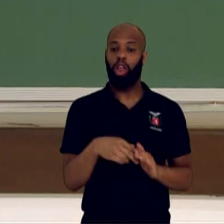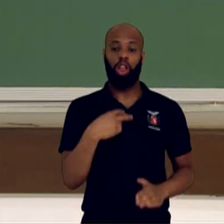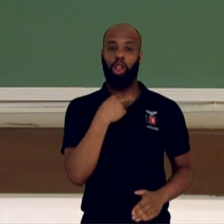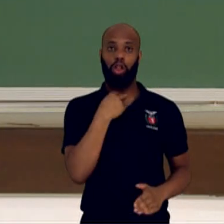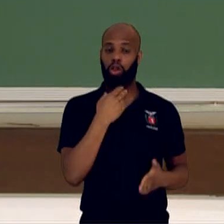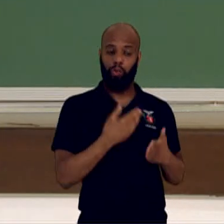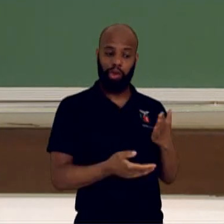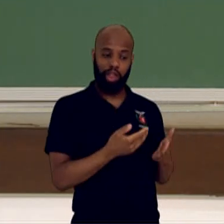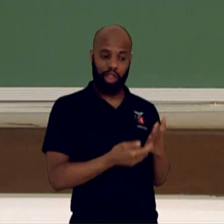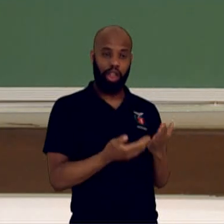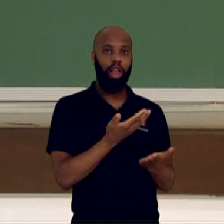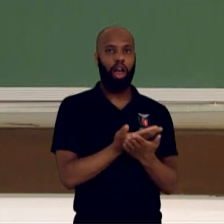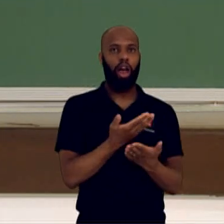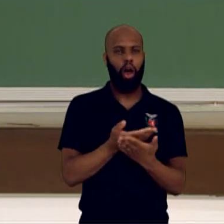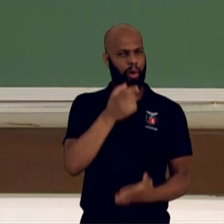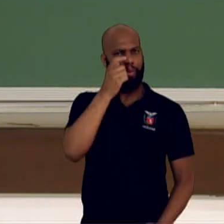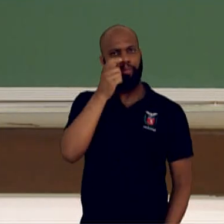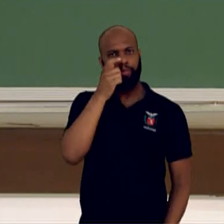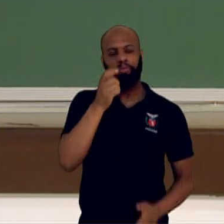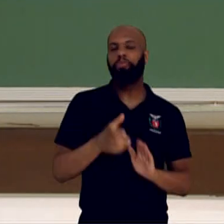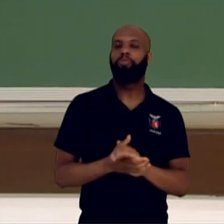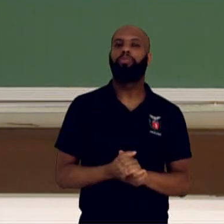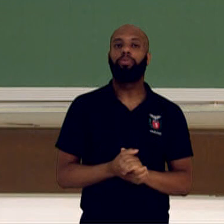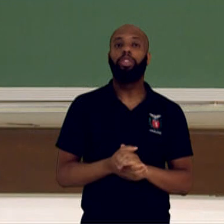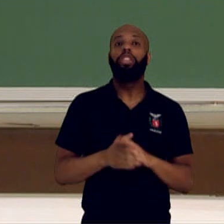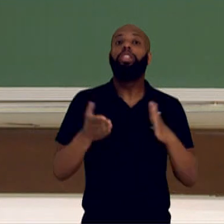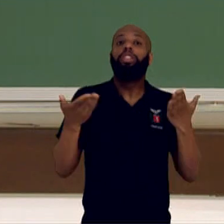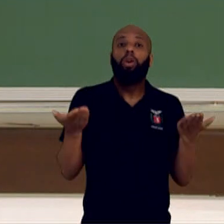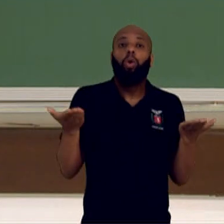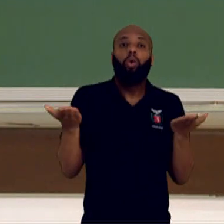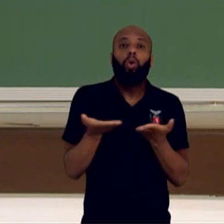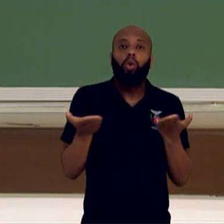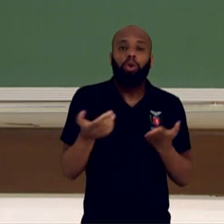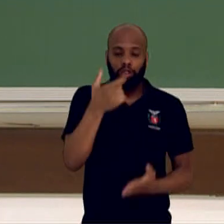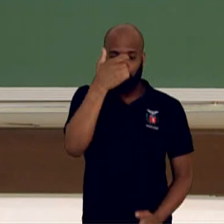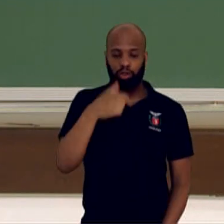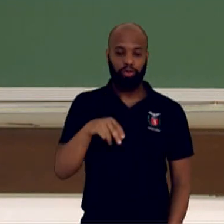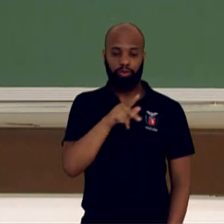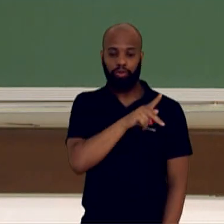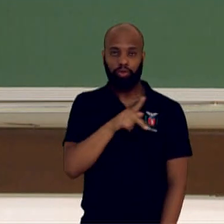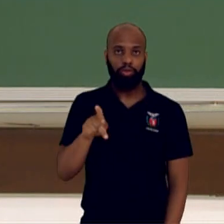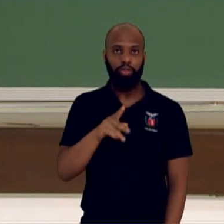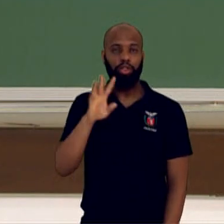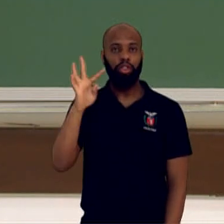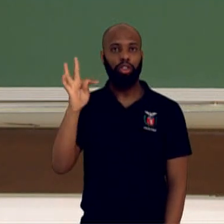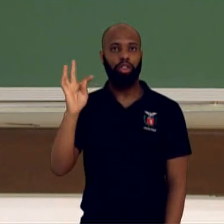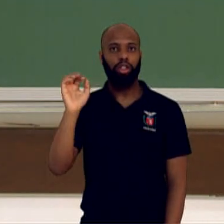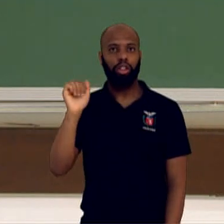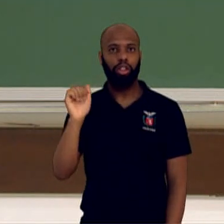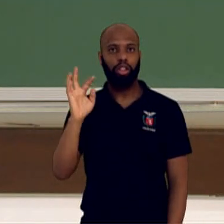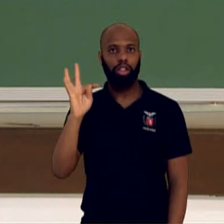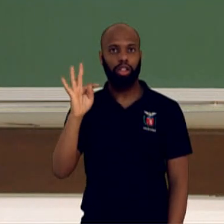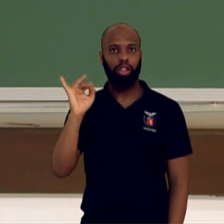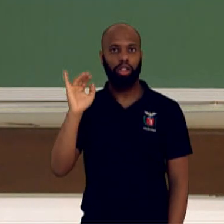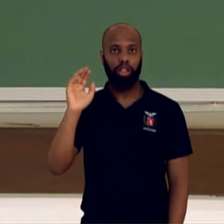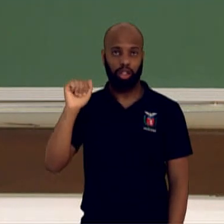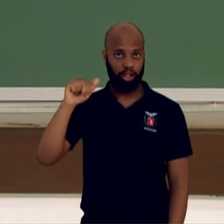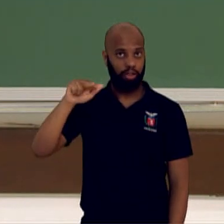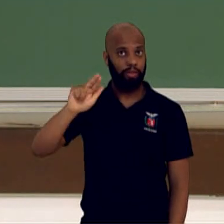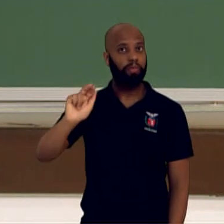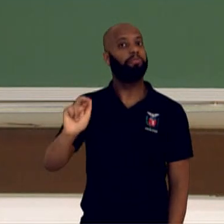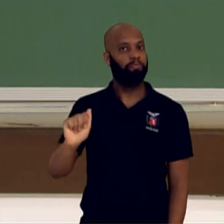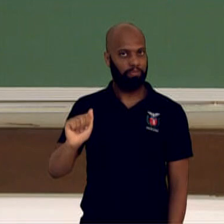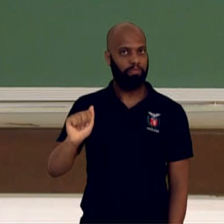aulas, não esqueçam, certo? Então hoje, com a professora Tatiana, a gente vai ver um novo conteúdo,